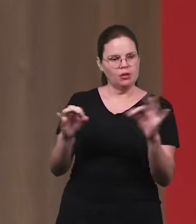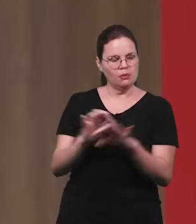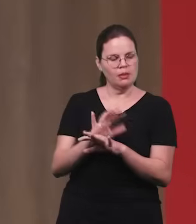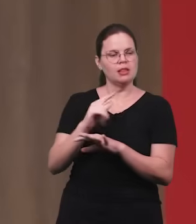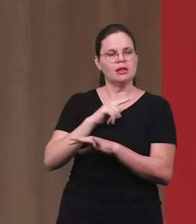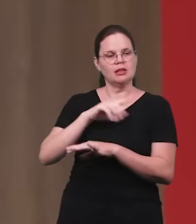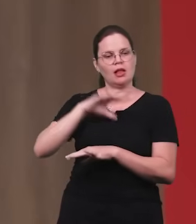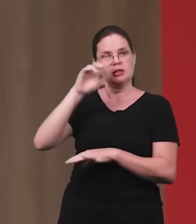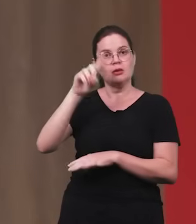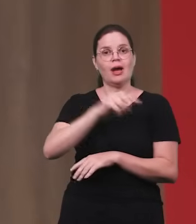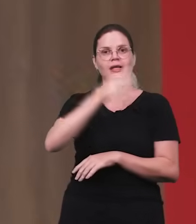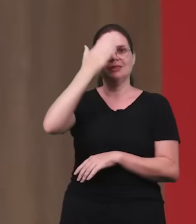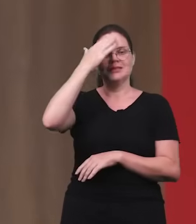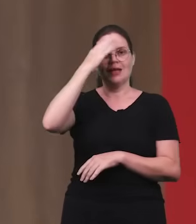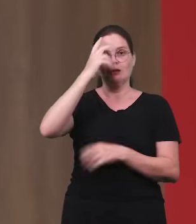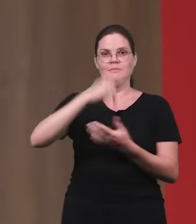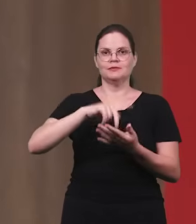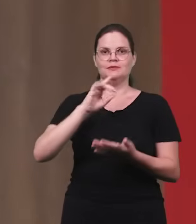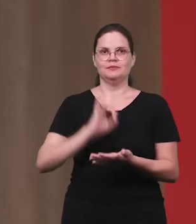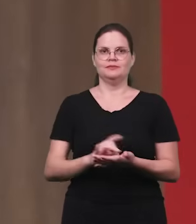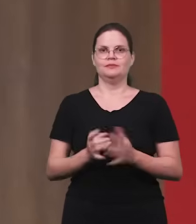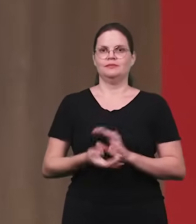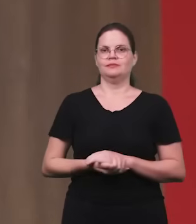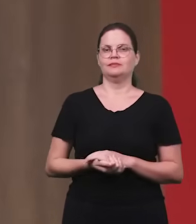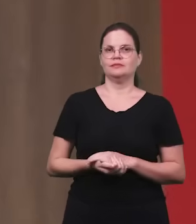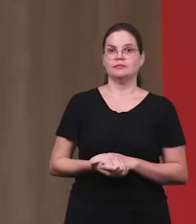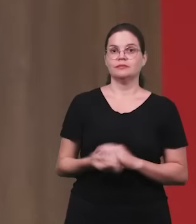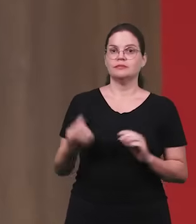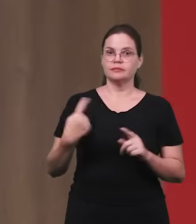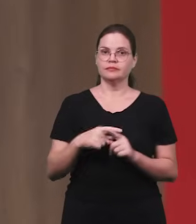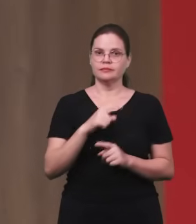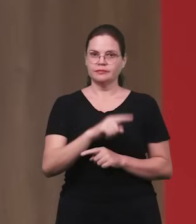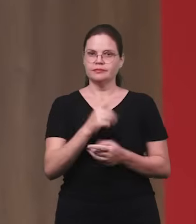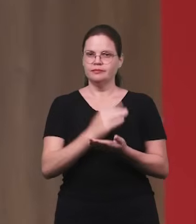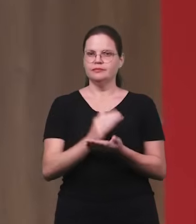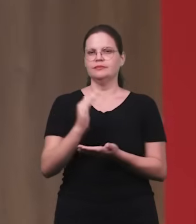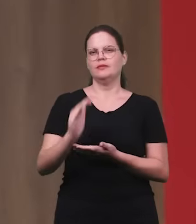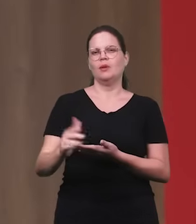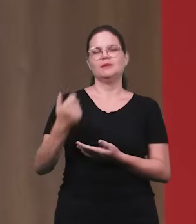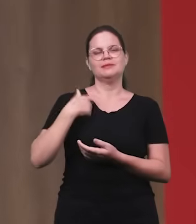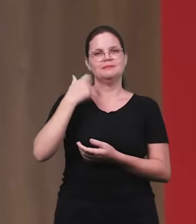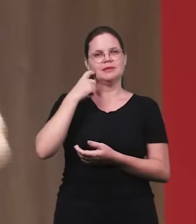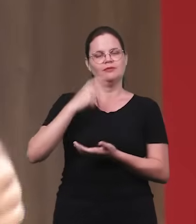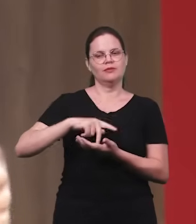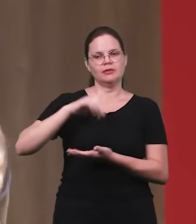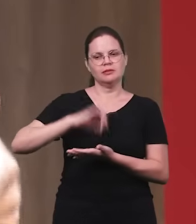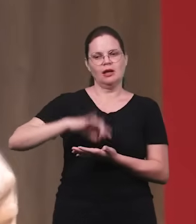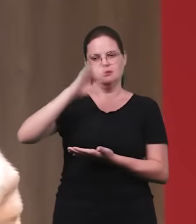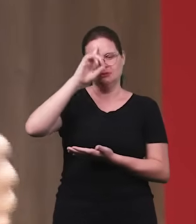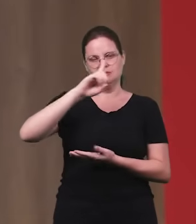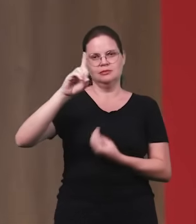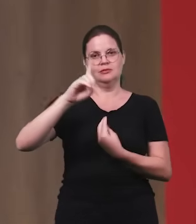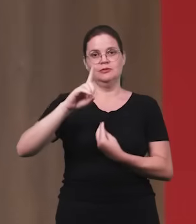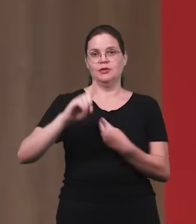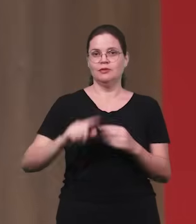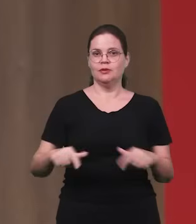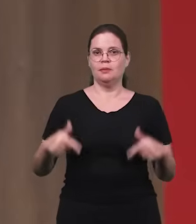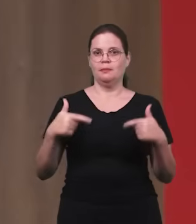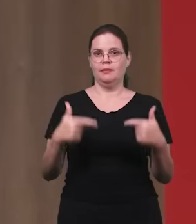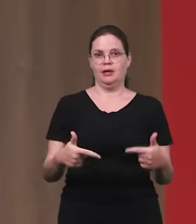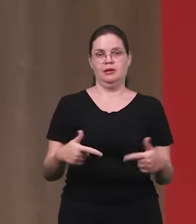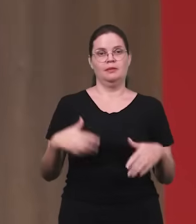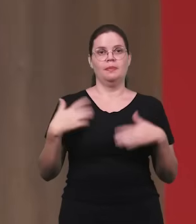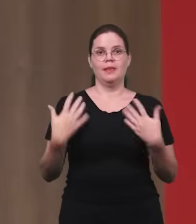passar a ser condicionado, claro, pelo Espírito, mas vai ser uma verdade na vida dele, que é um Deus verdadeiro que opera.